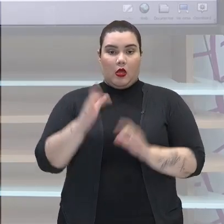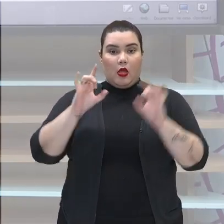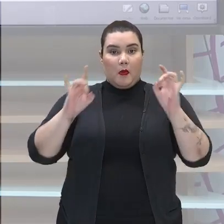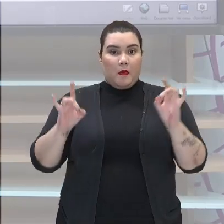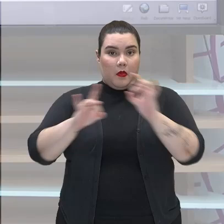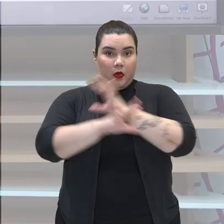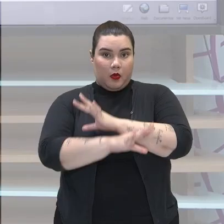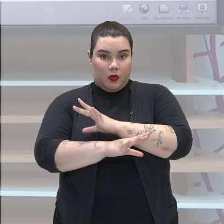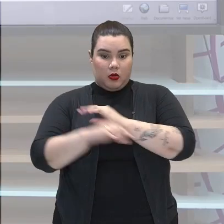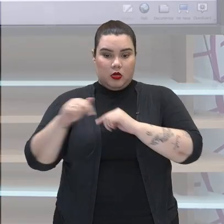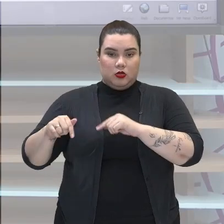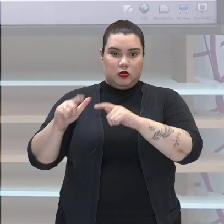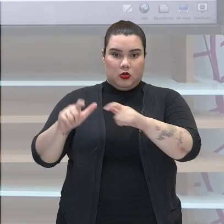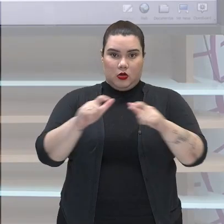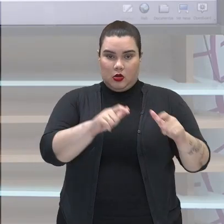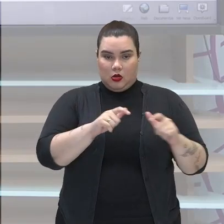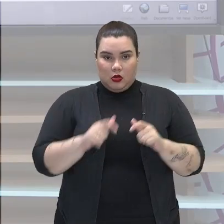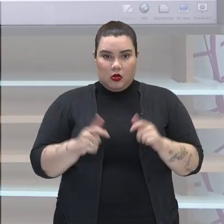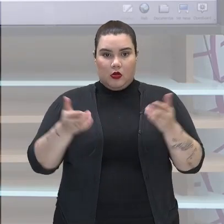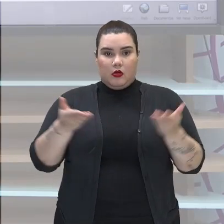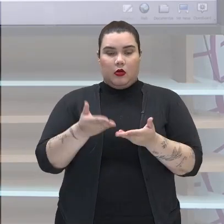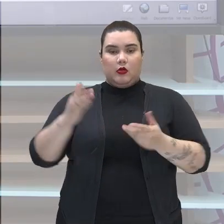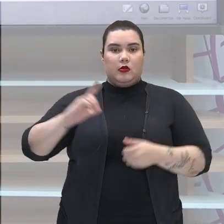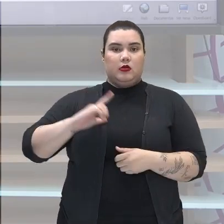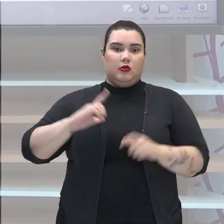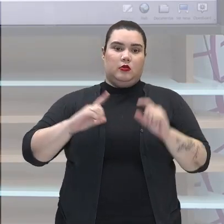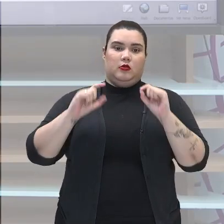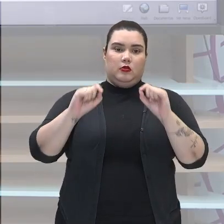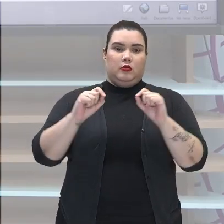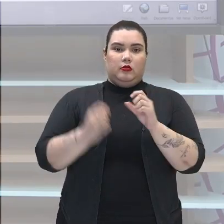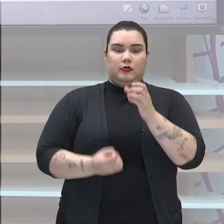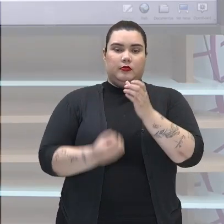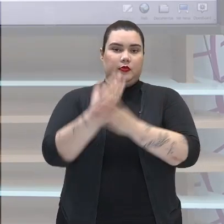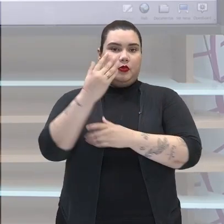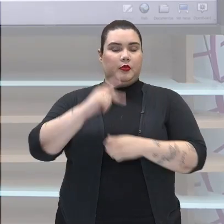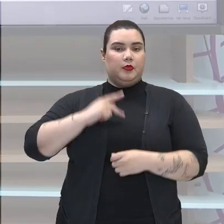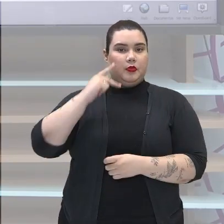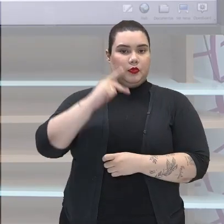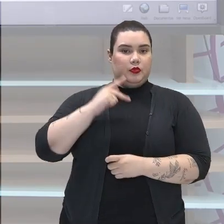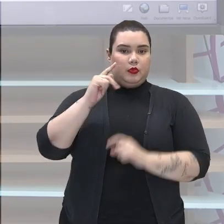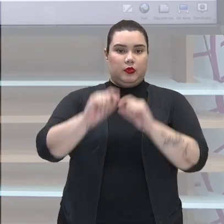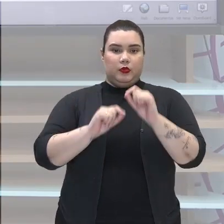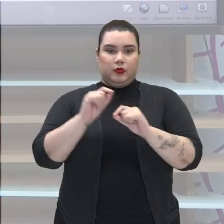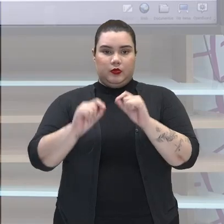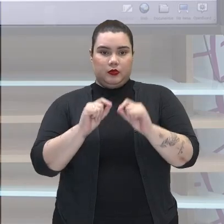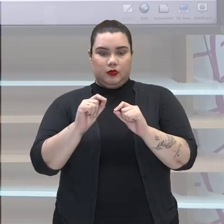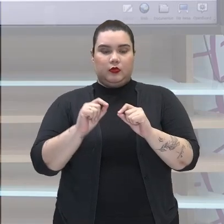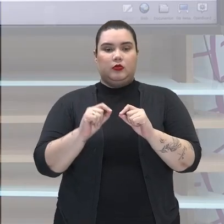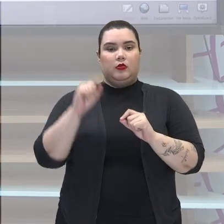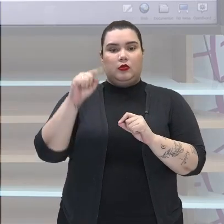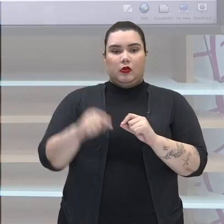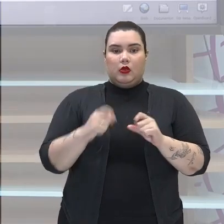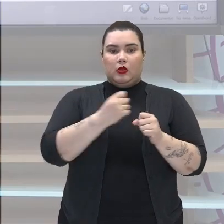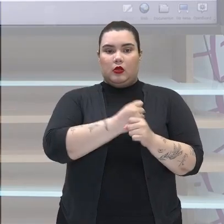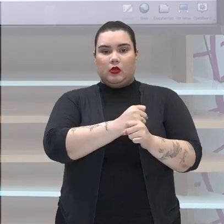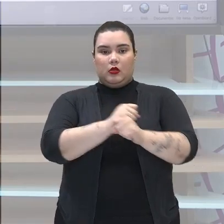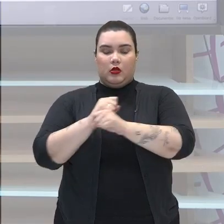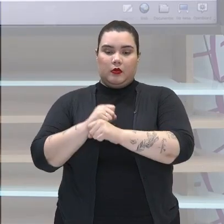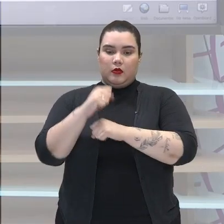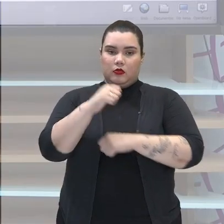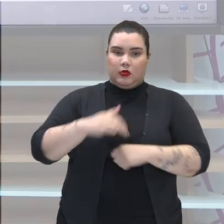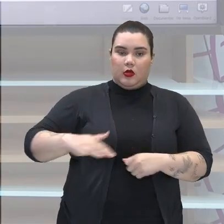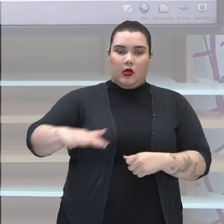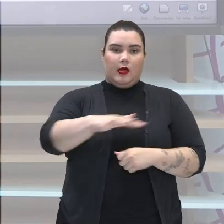seu território, agora nós vamos implementar uma política de o quê? De proteção de todo o